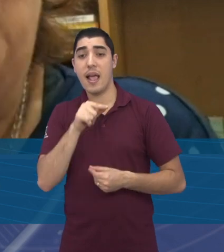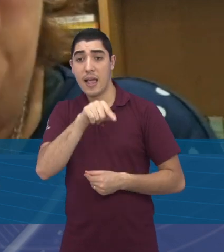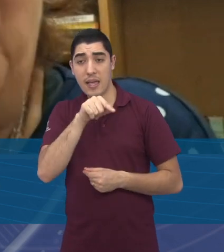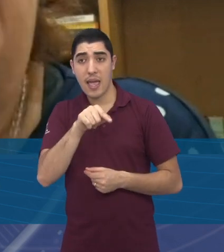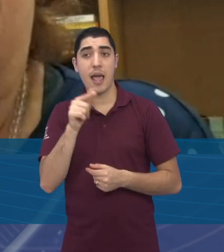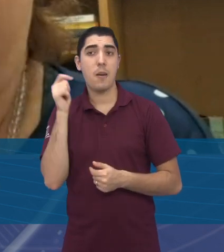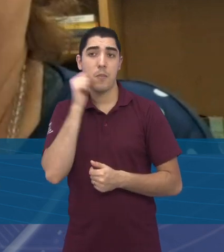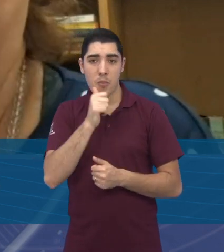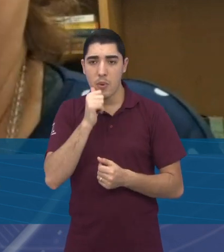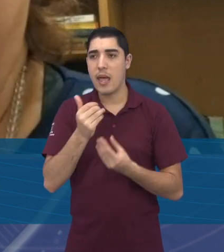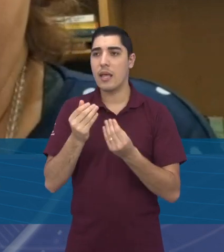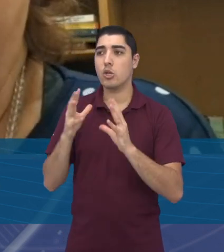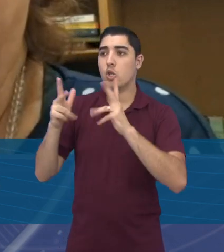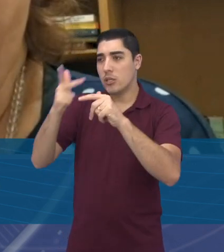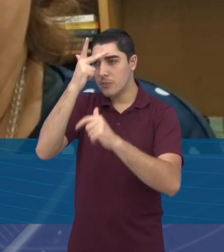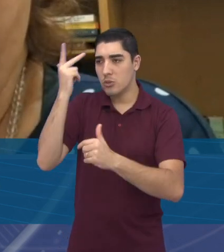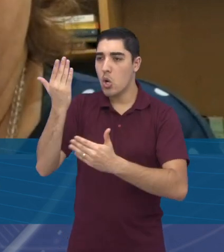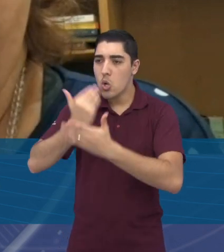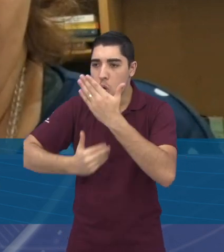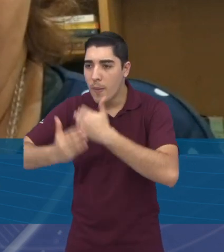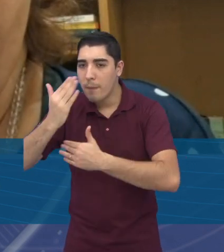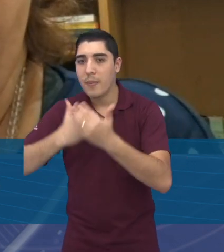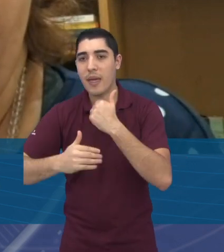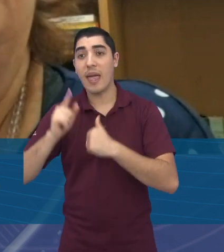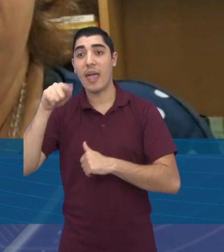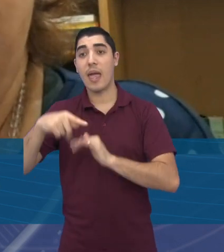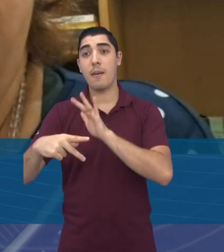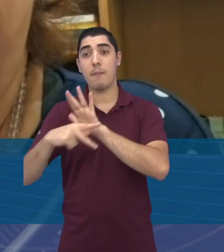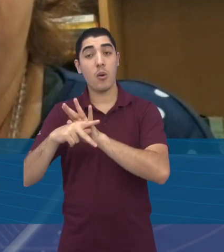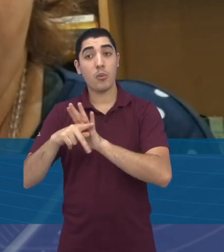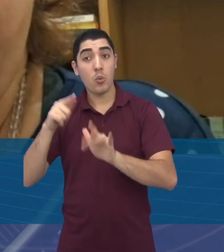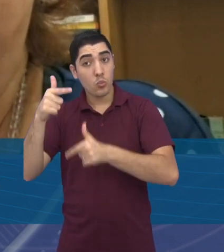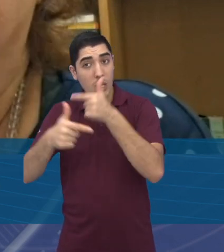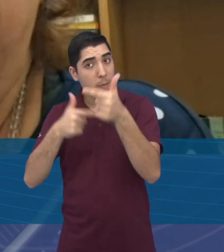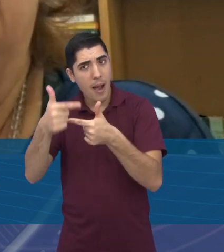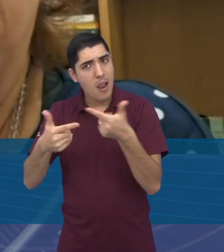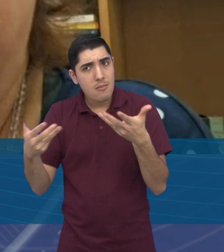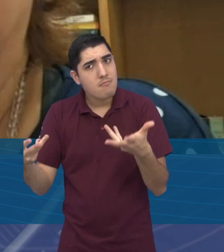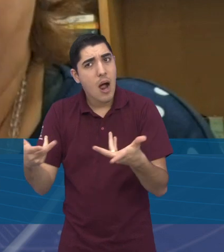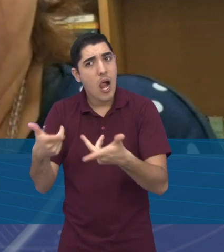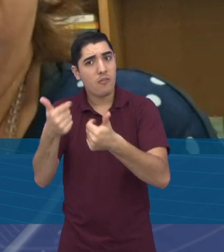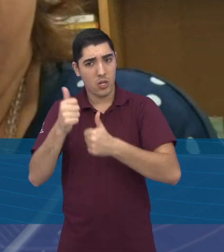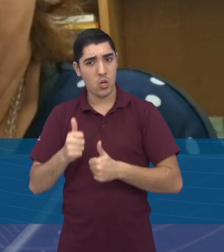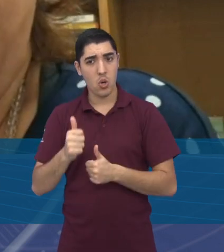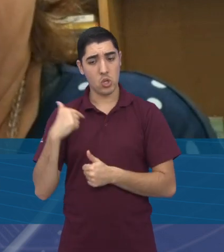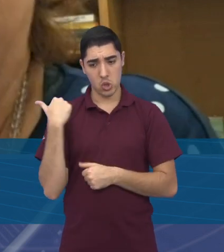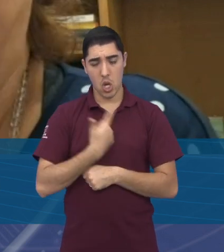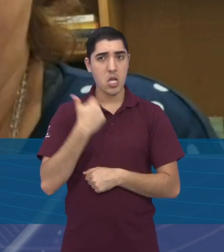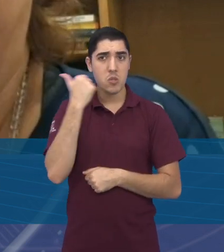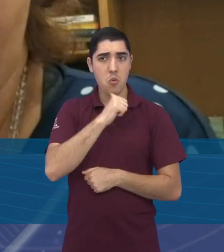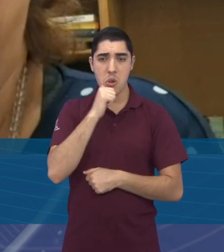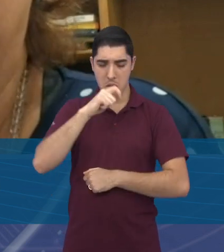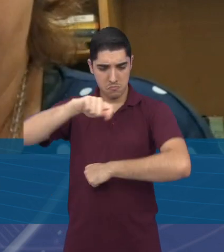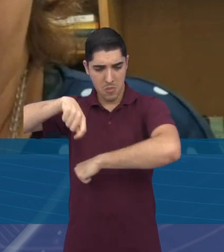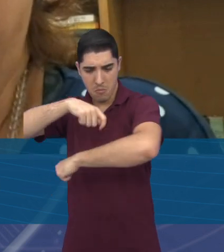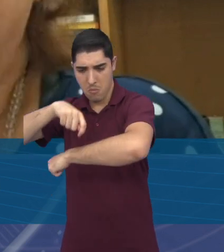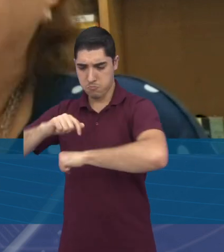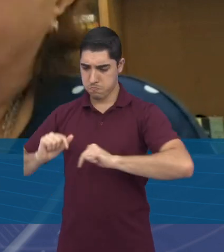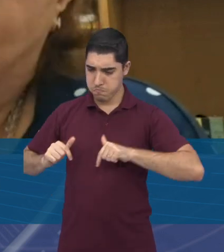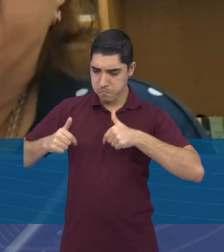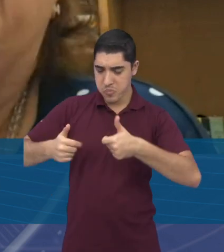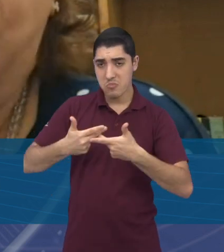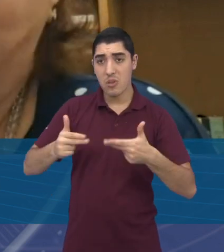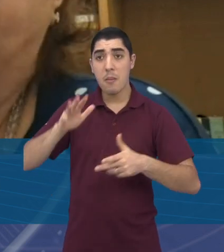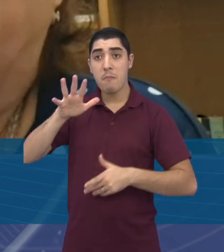todos de bom grado, isso é um trabalho incrível que nós dedicamos nossa inteligência, nossa criatividade, nossa energia, e